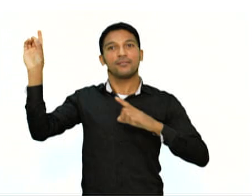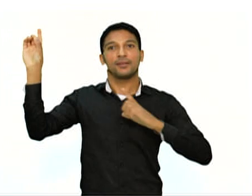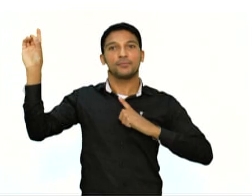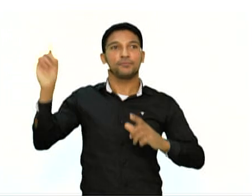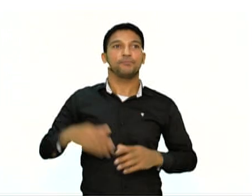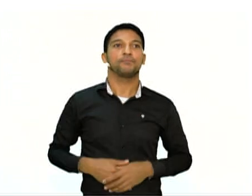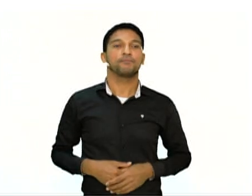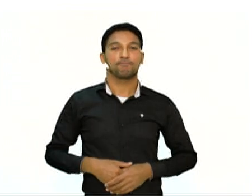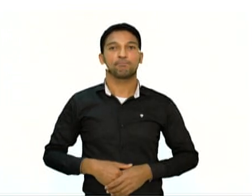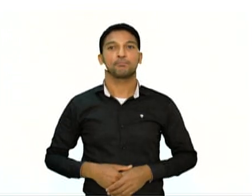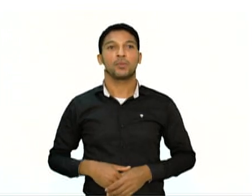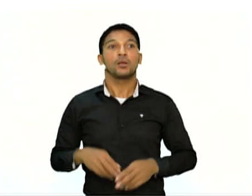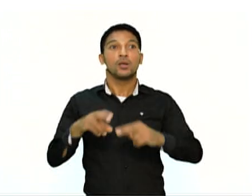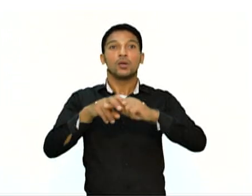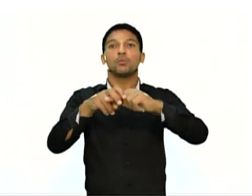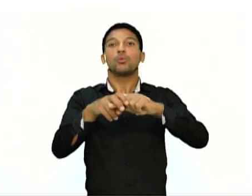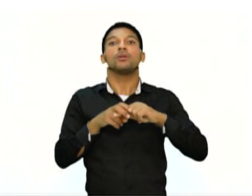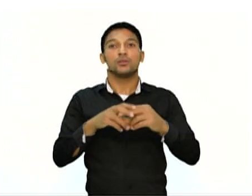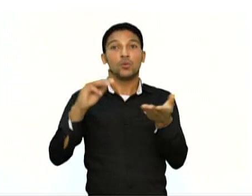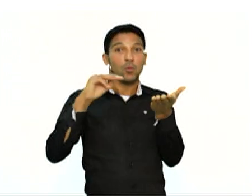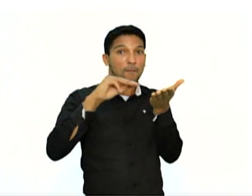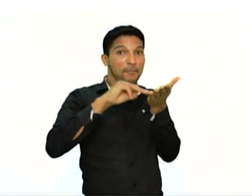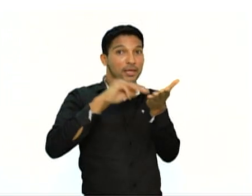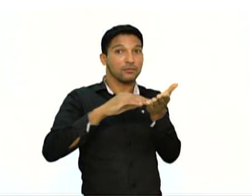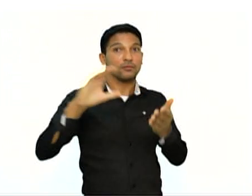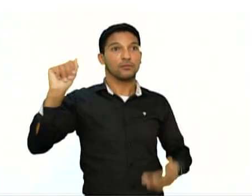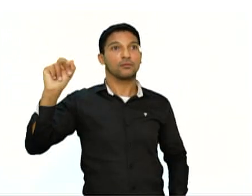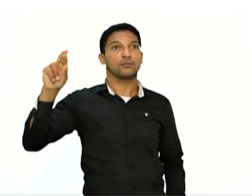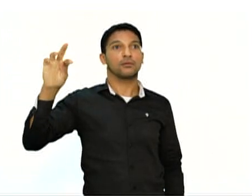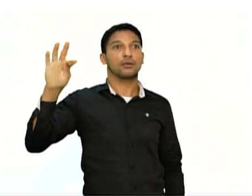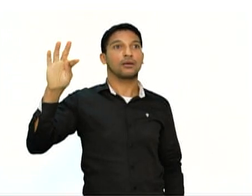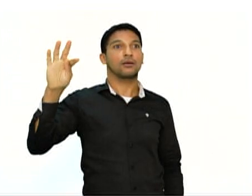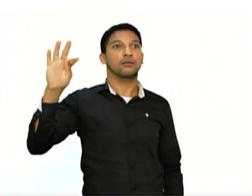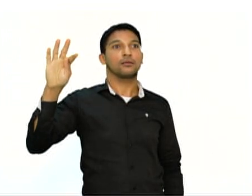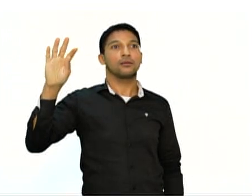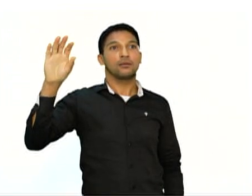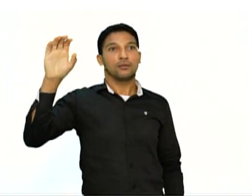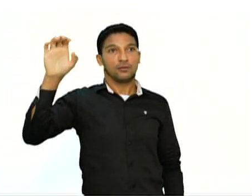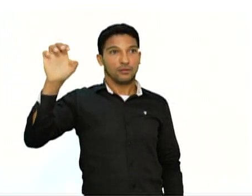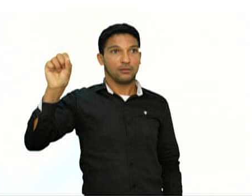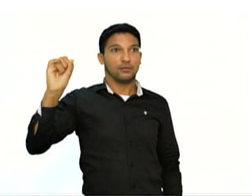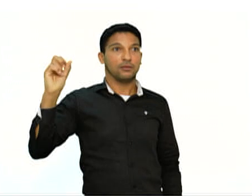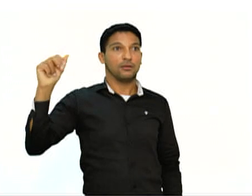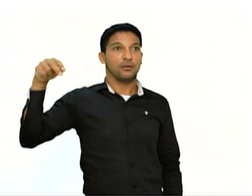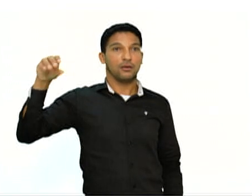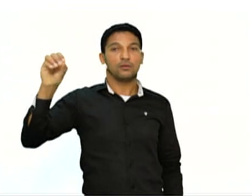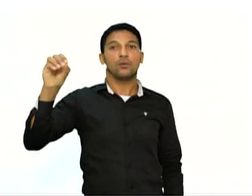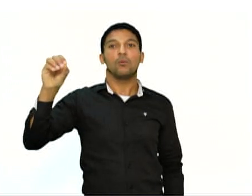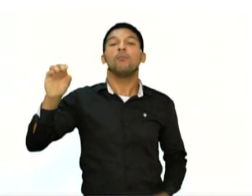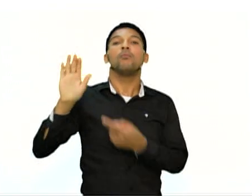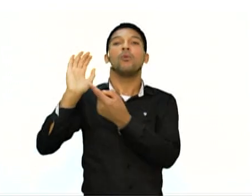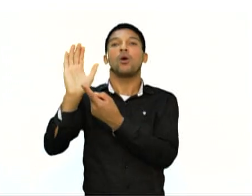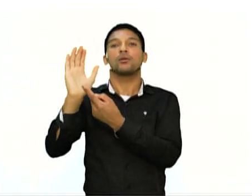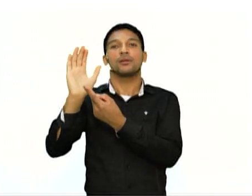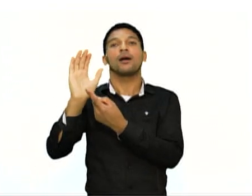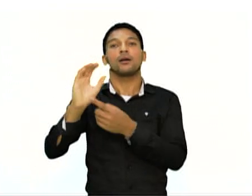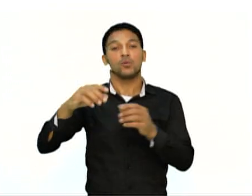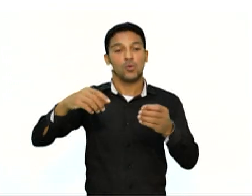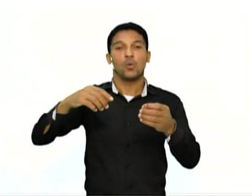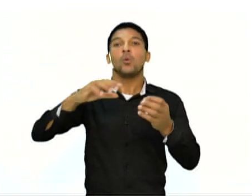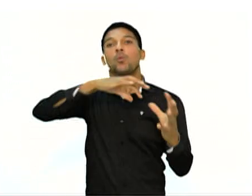método cartesiano garante o conhecimento das coisas existentes, ou seja, aquele percurso em que eu